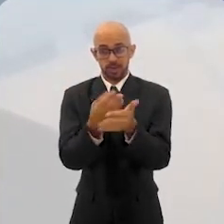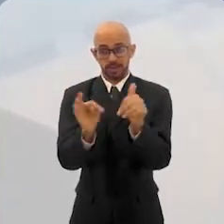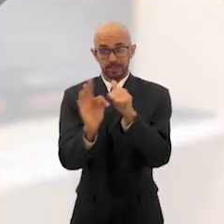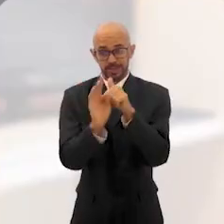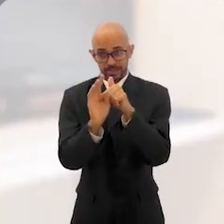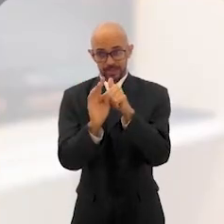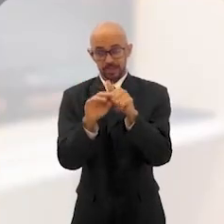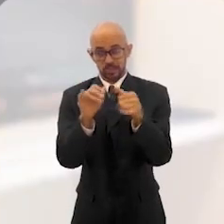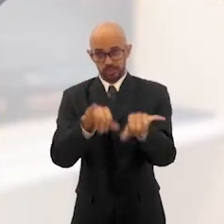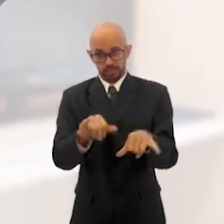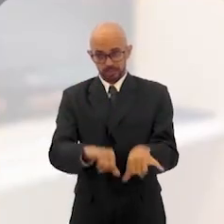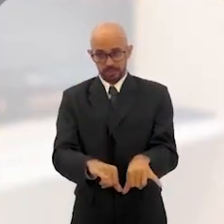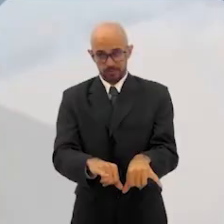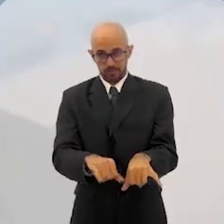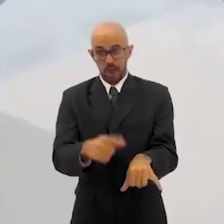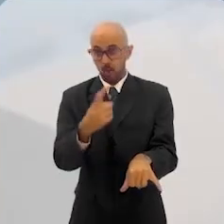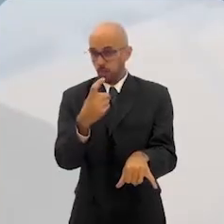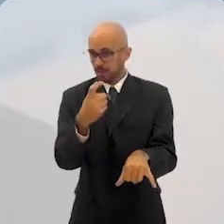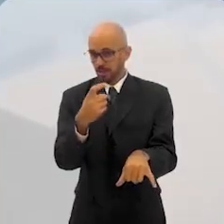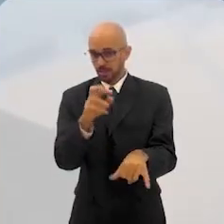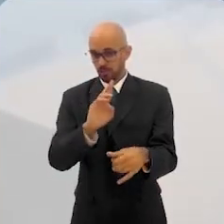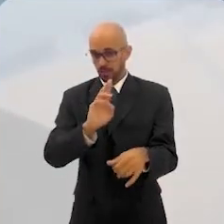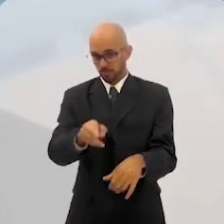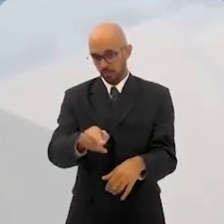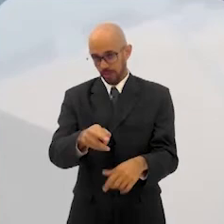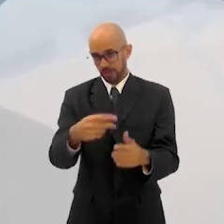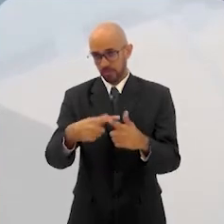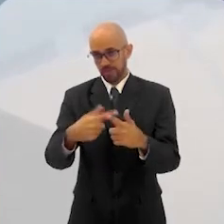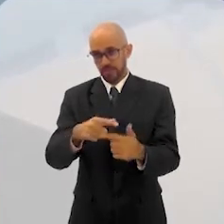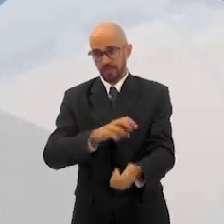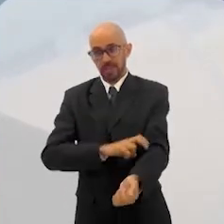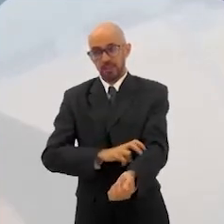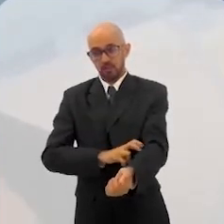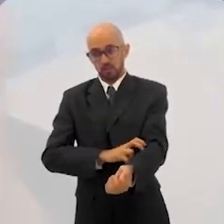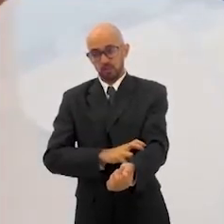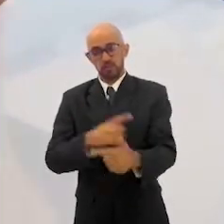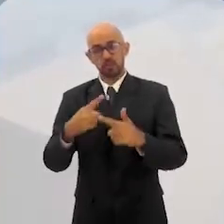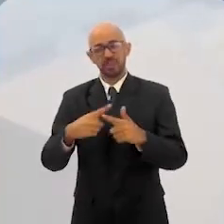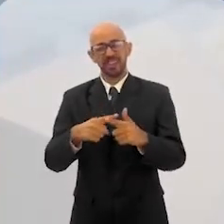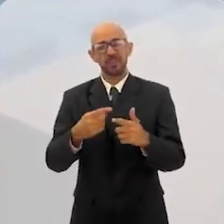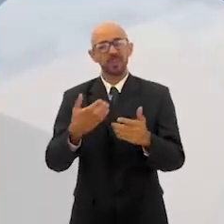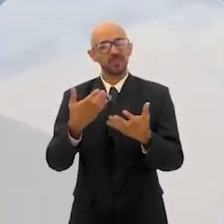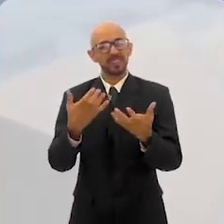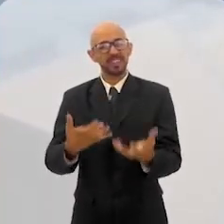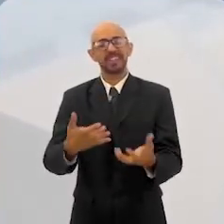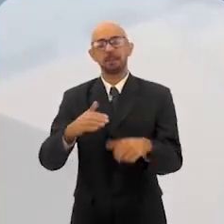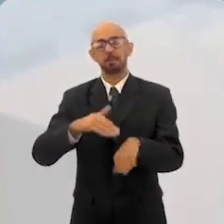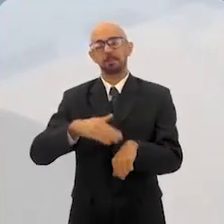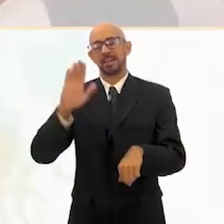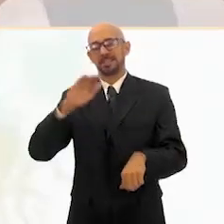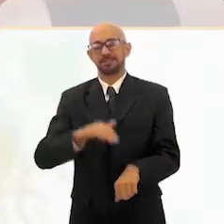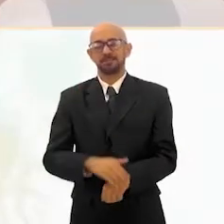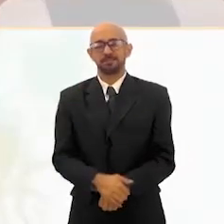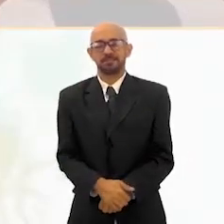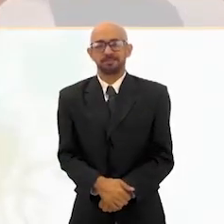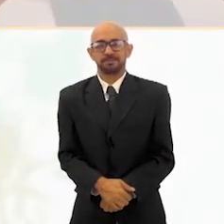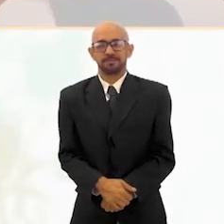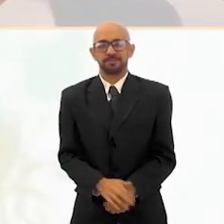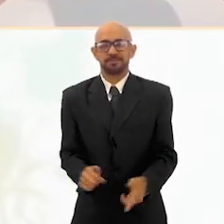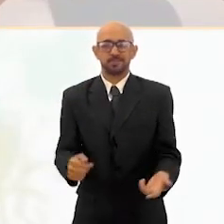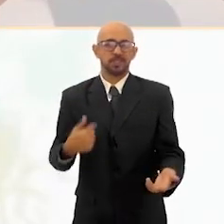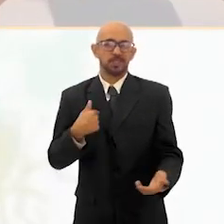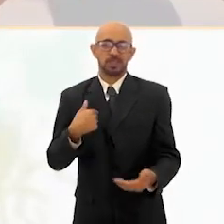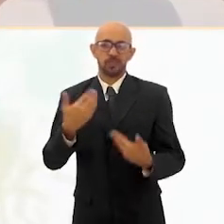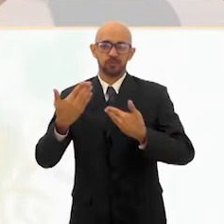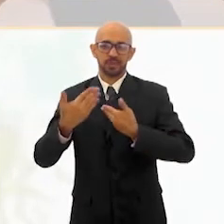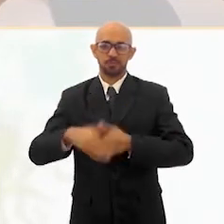Química. Foi a única que eu não passei, porque eu fiquei tão nervoso na prova, que era o foco que eu queria tanto, que eu Você sabe que fui muito